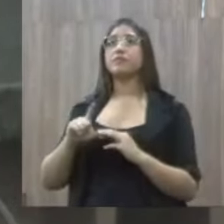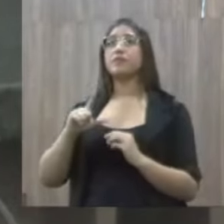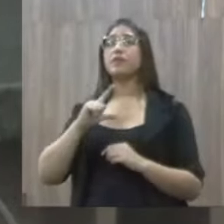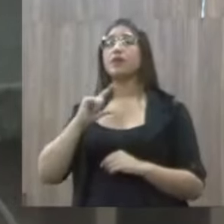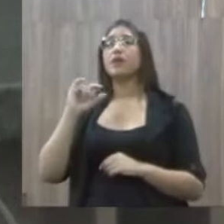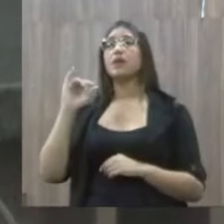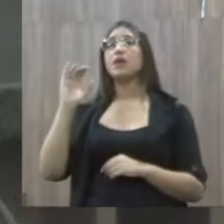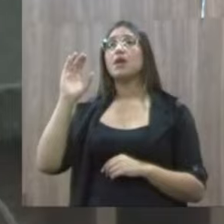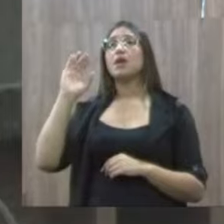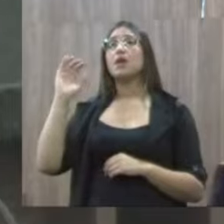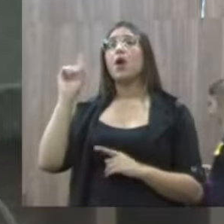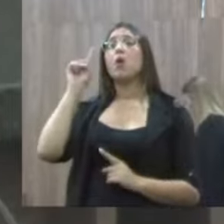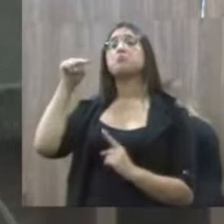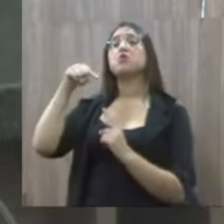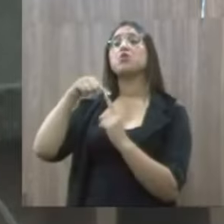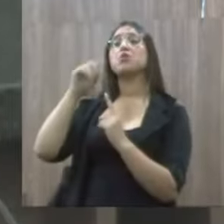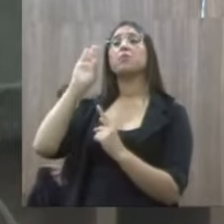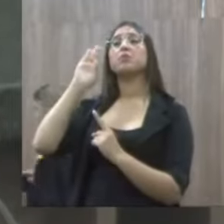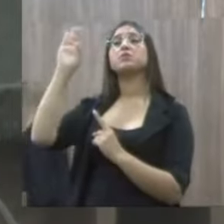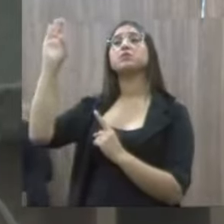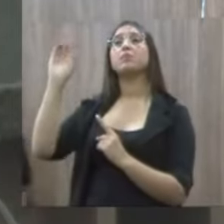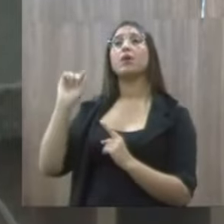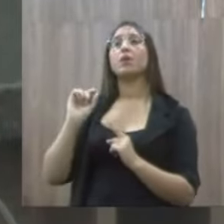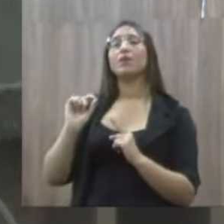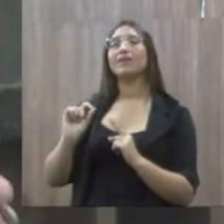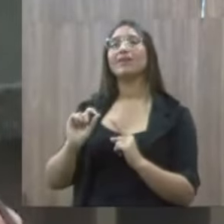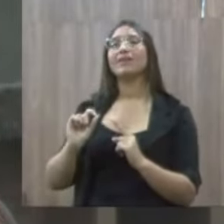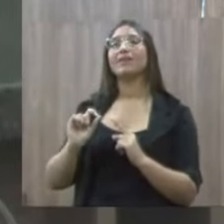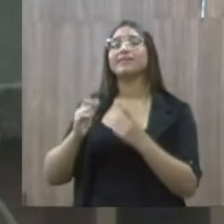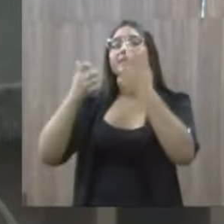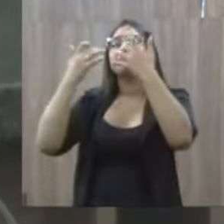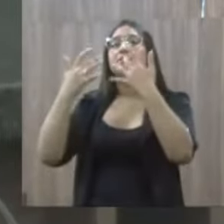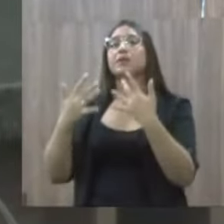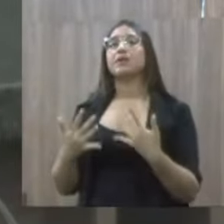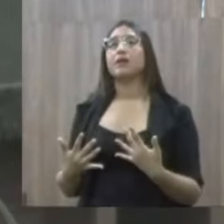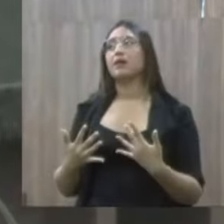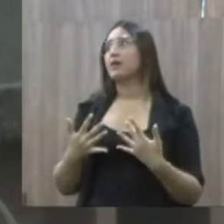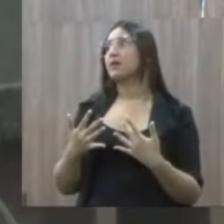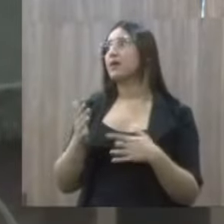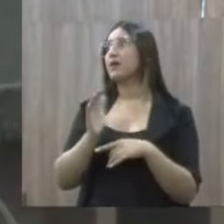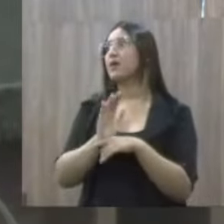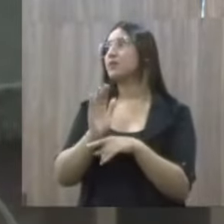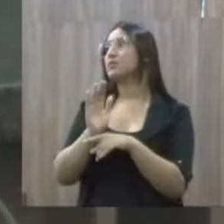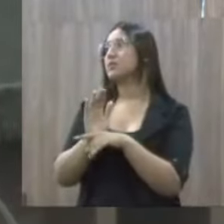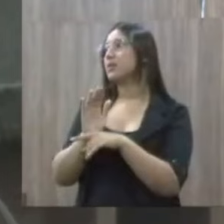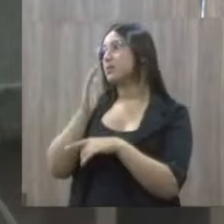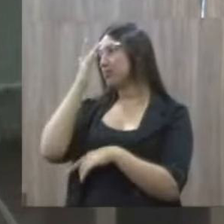todas as suas falas, as suas orientações.